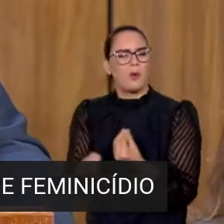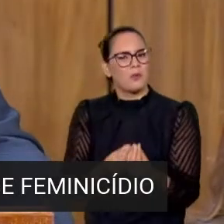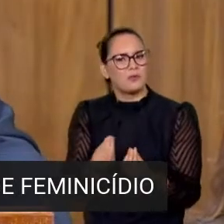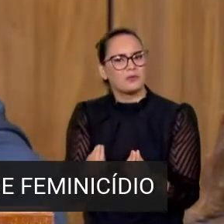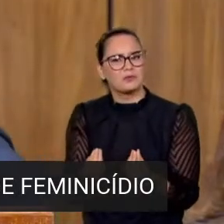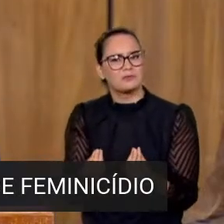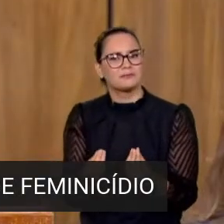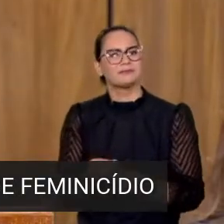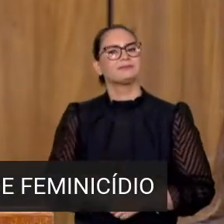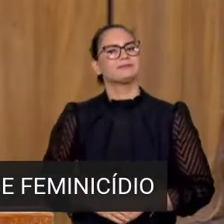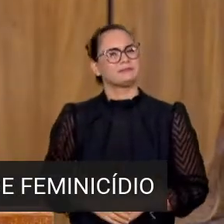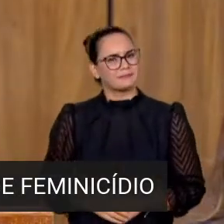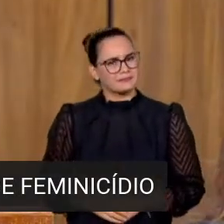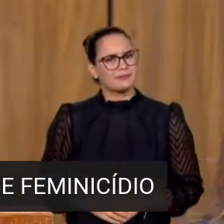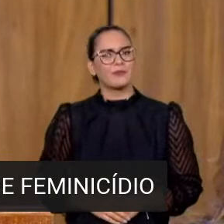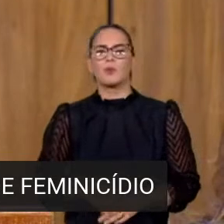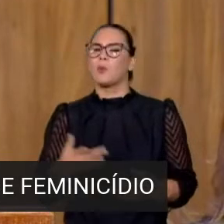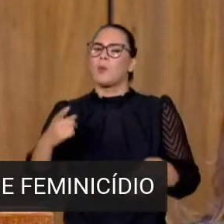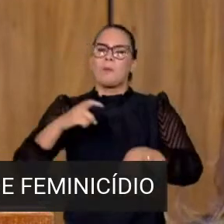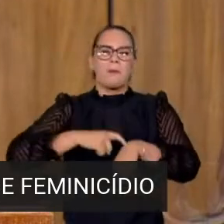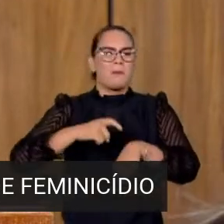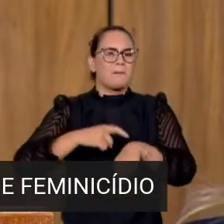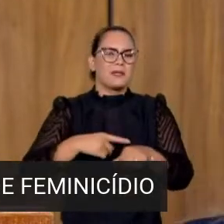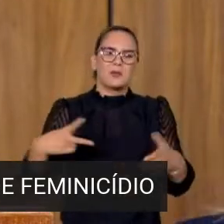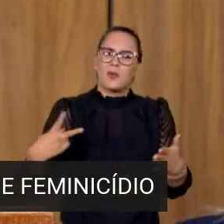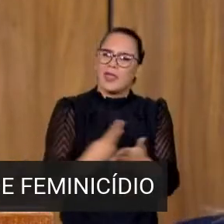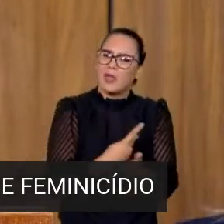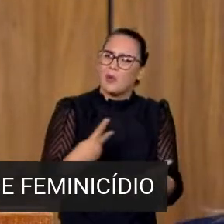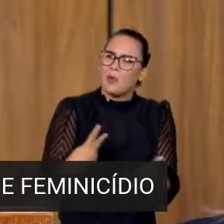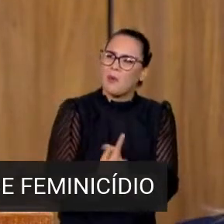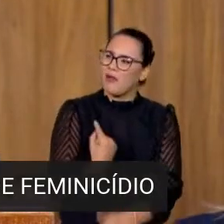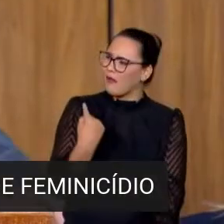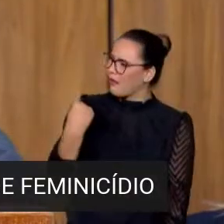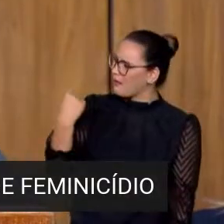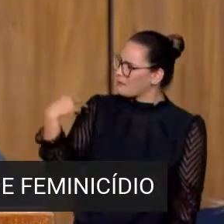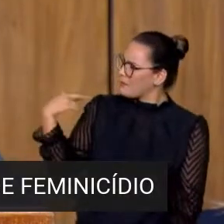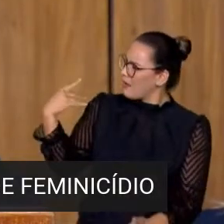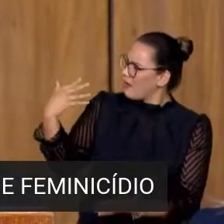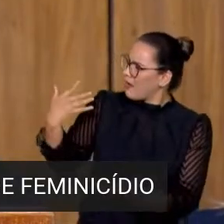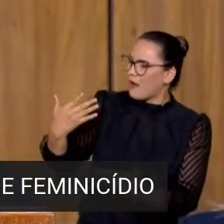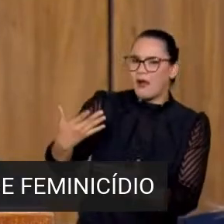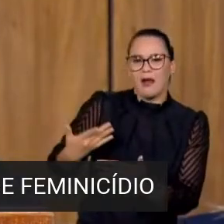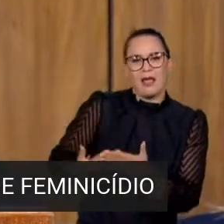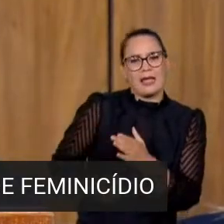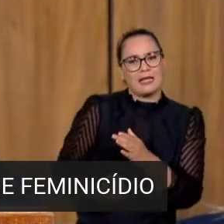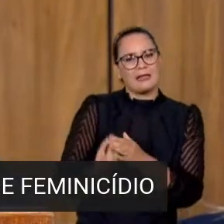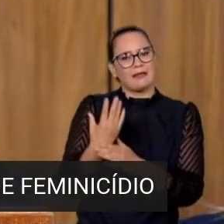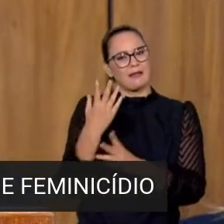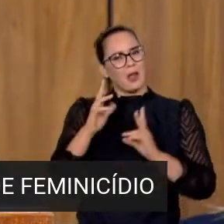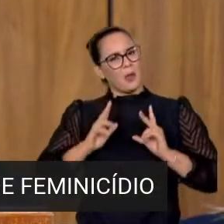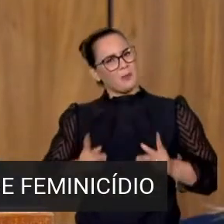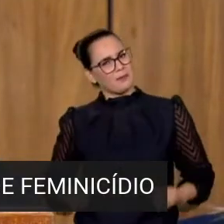Em que momento nós erramos na formação da humanidade, Benedita da Silva?